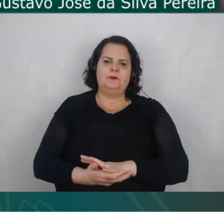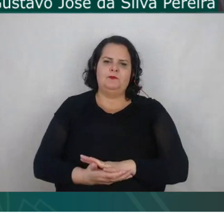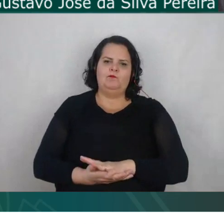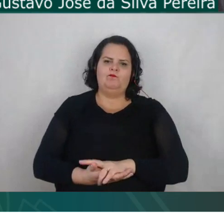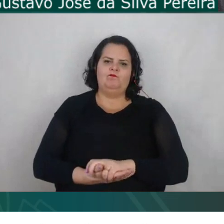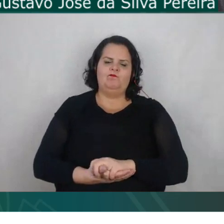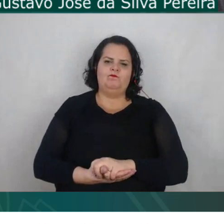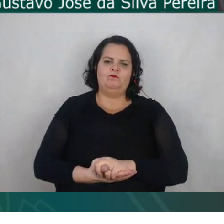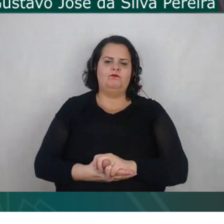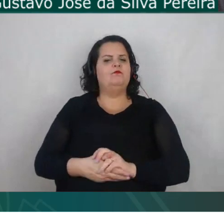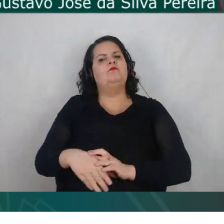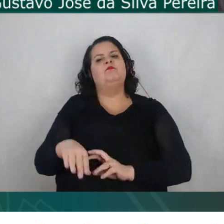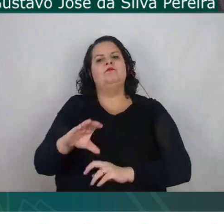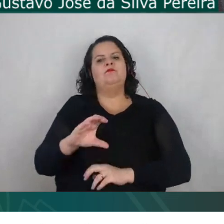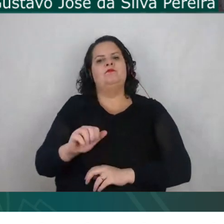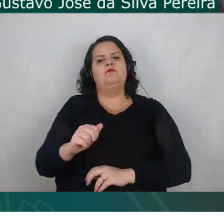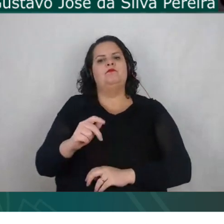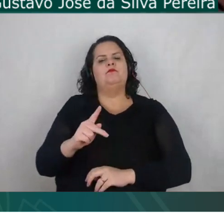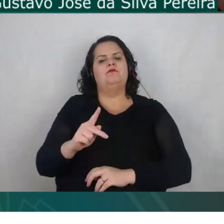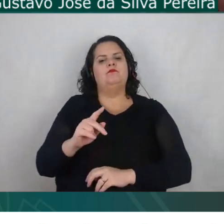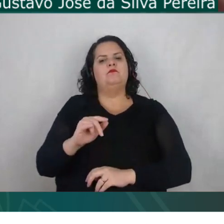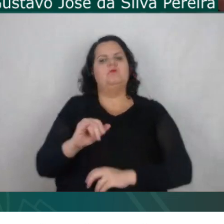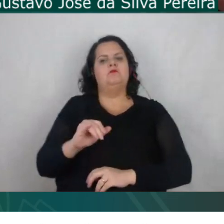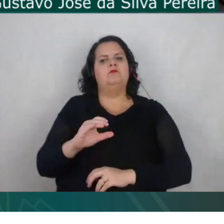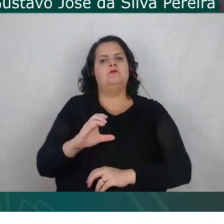O capsídeo do